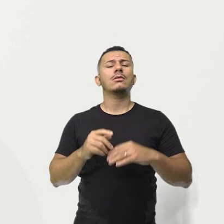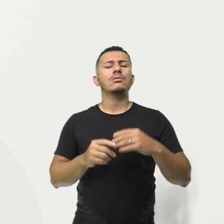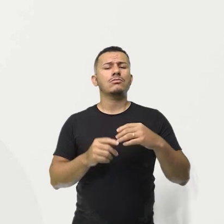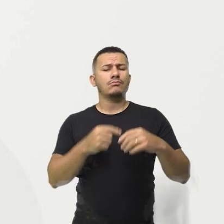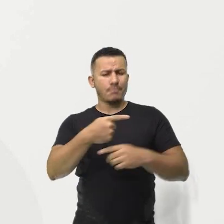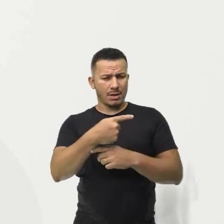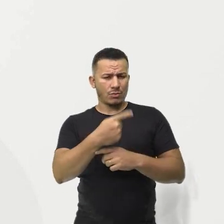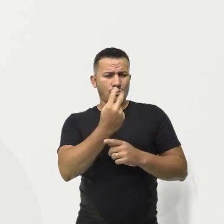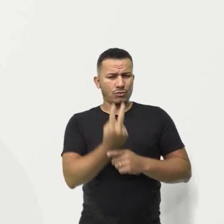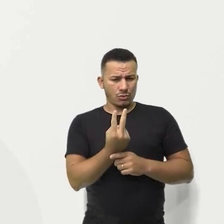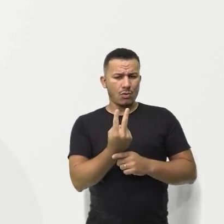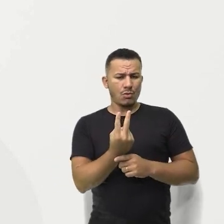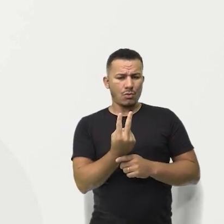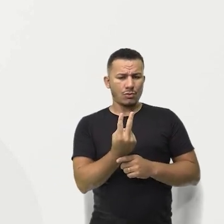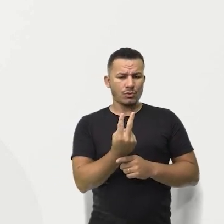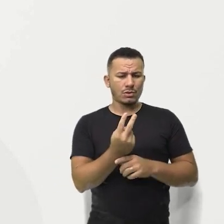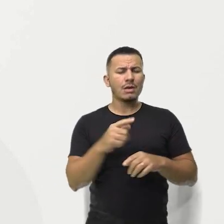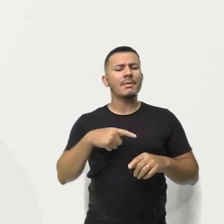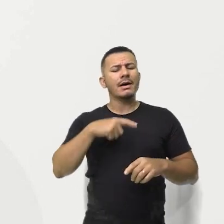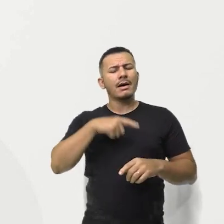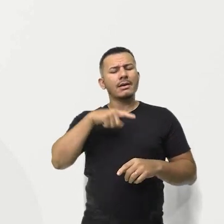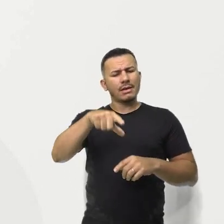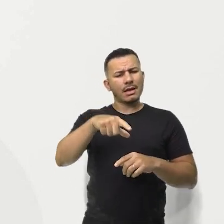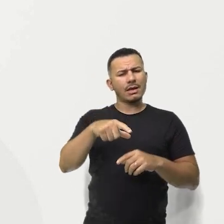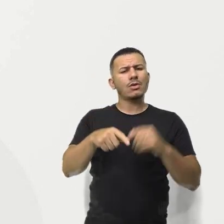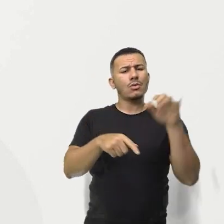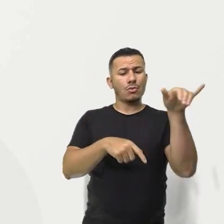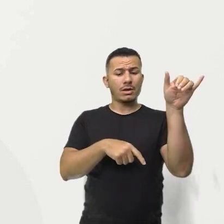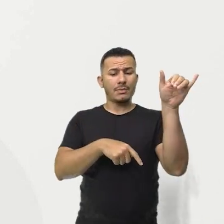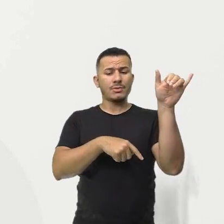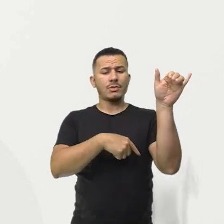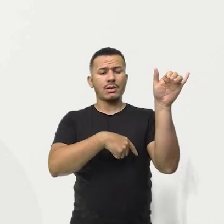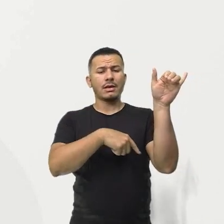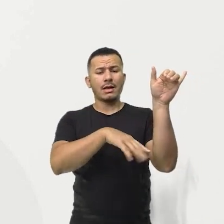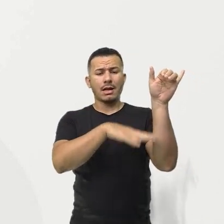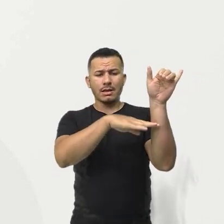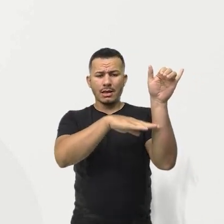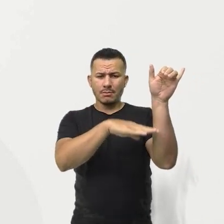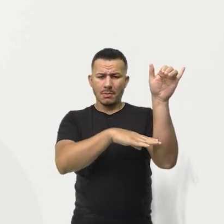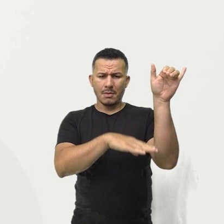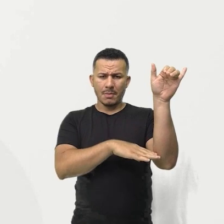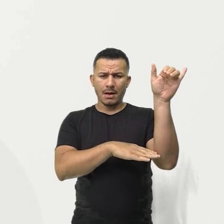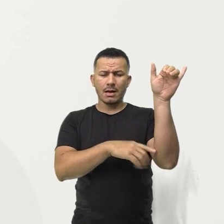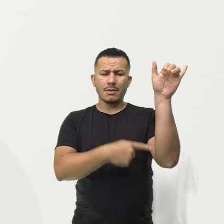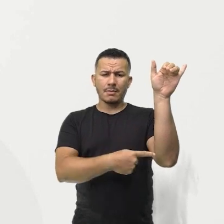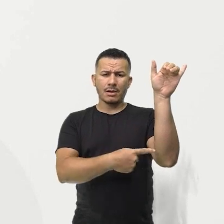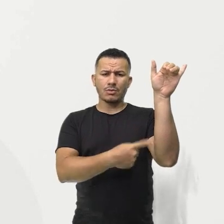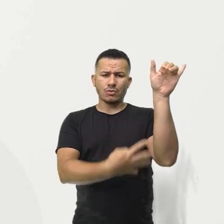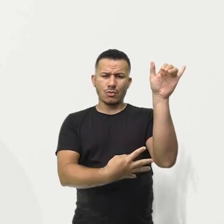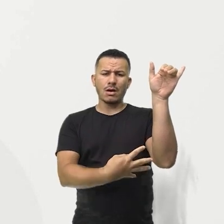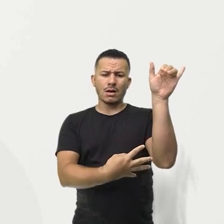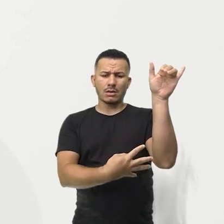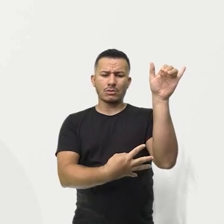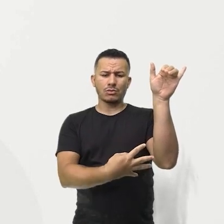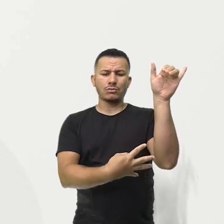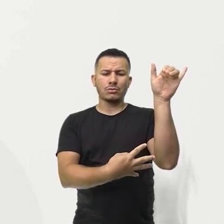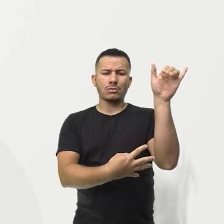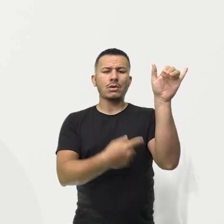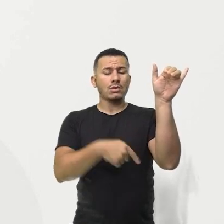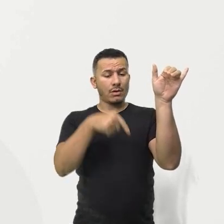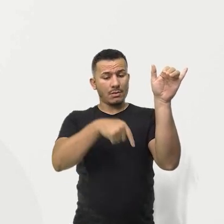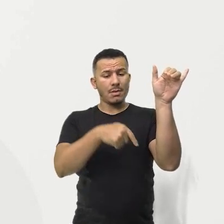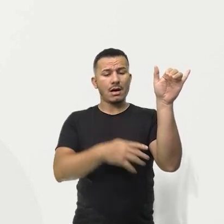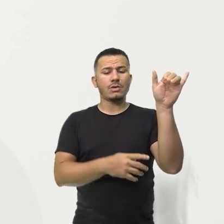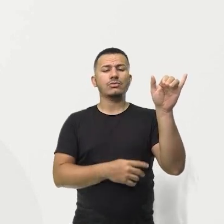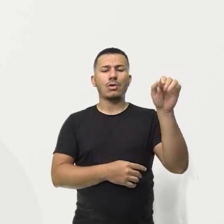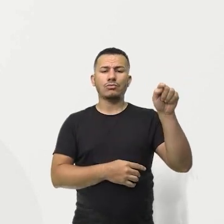menos 2 dá a ideia de perpendicular. Ó. Mas o menos 4 está para baixo. O menos 4 do y está para baixo, ó, desse cara aqui. Ó. Está aqui. Ó.